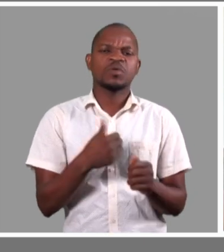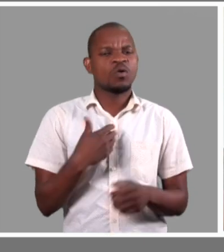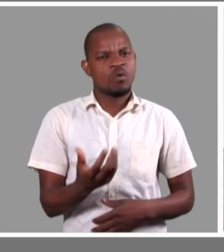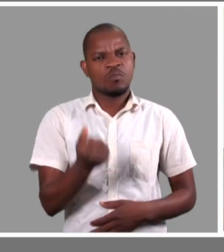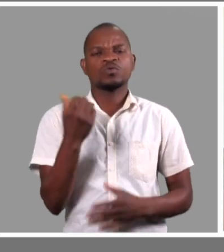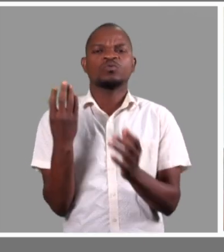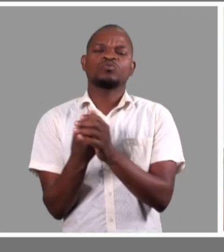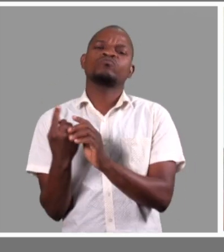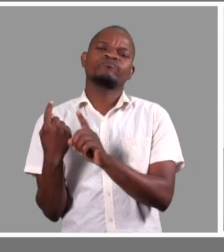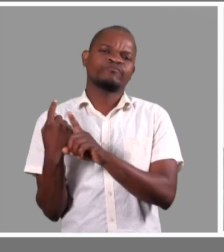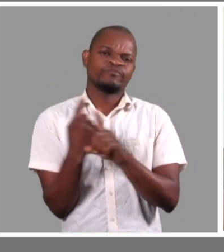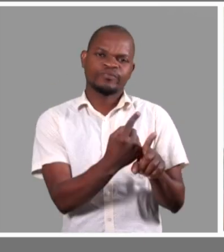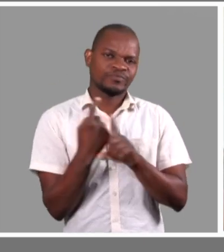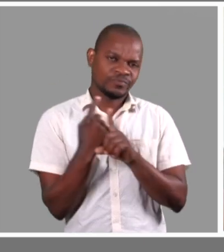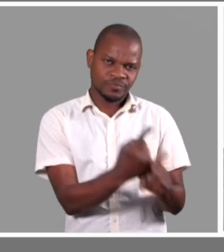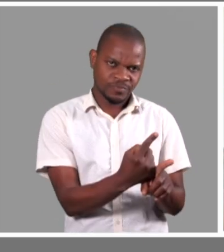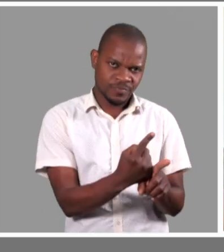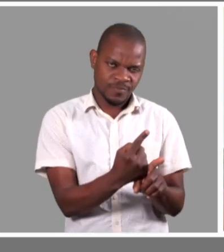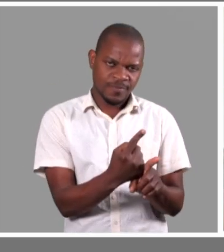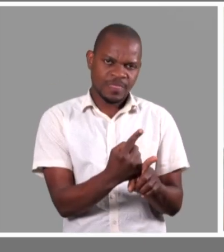eu irei passar a celebais,